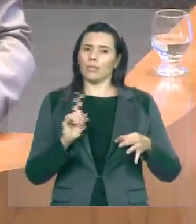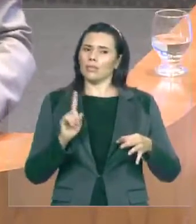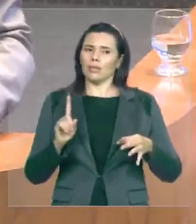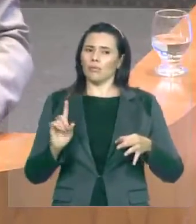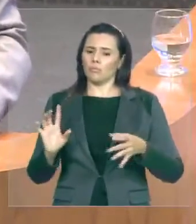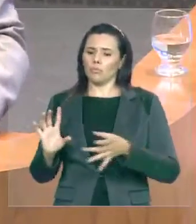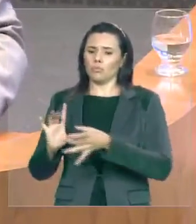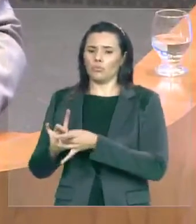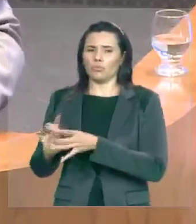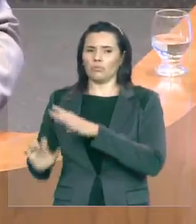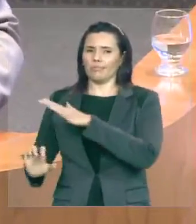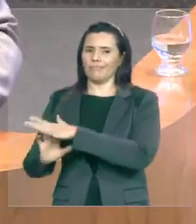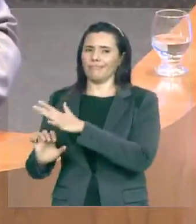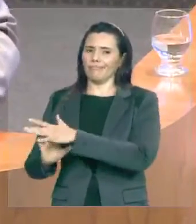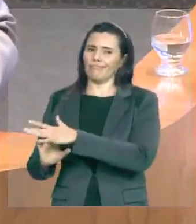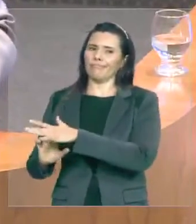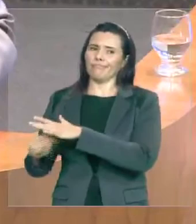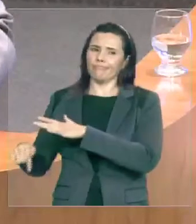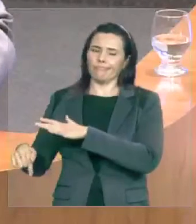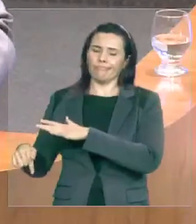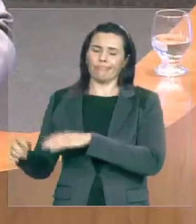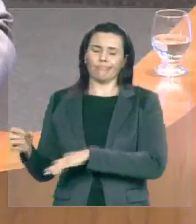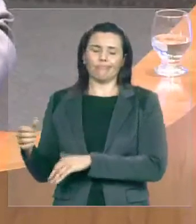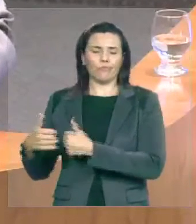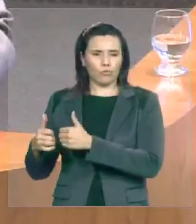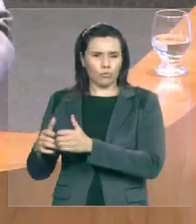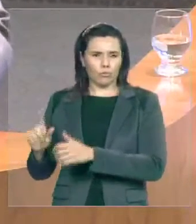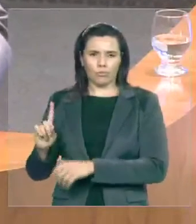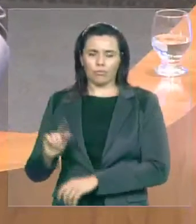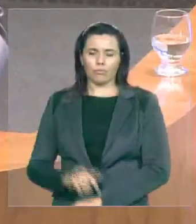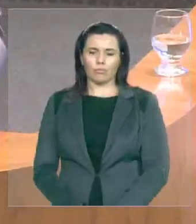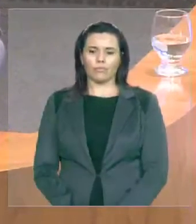Holanda Júnior, ele diz,